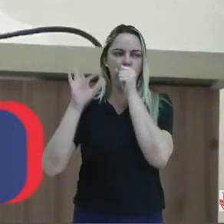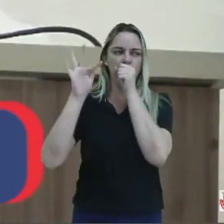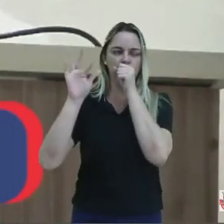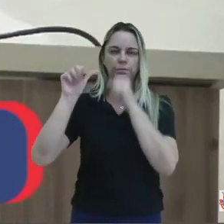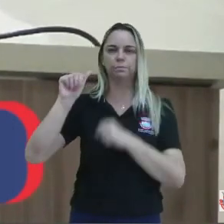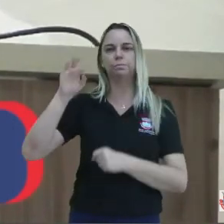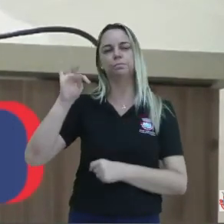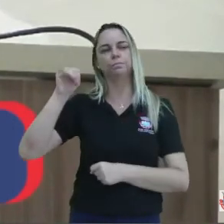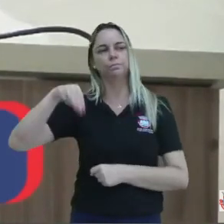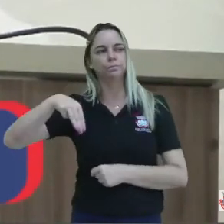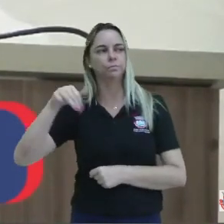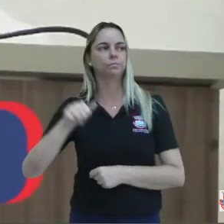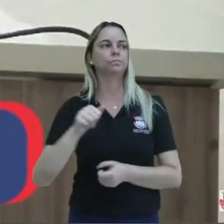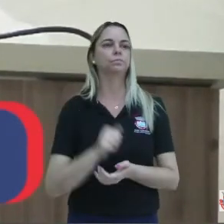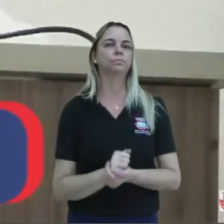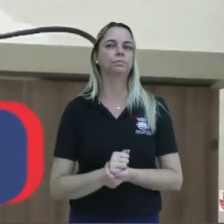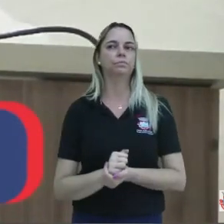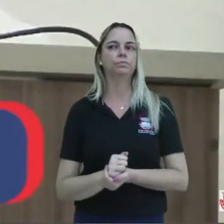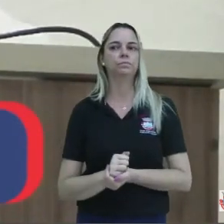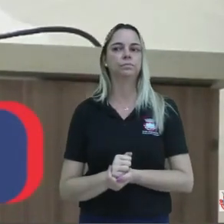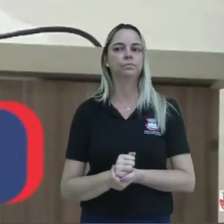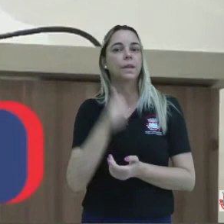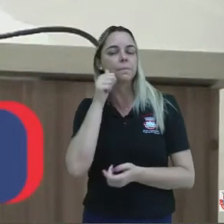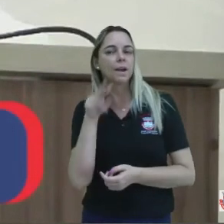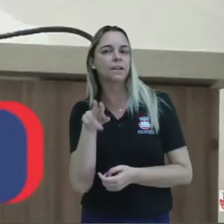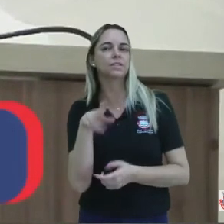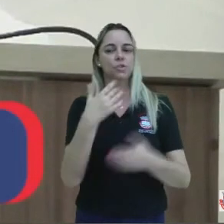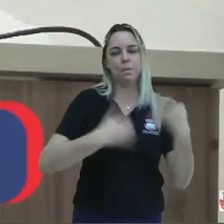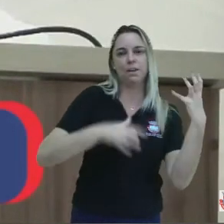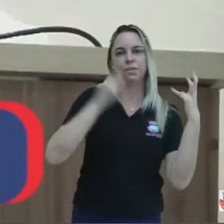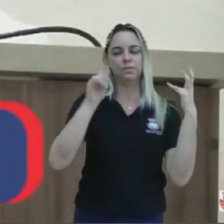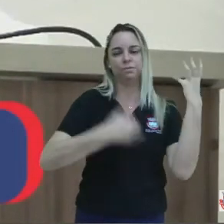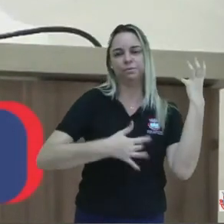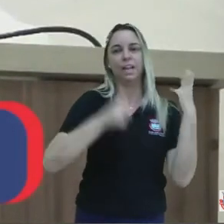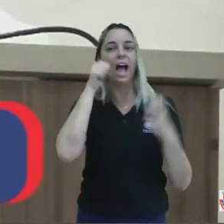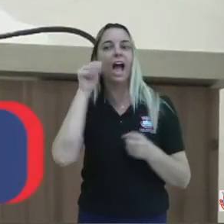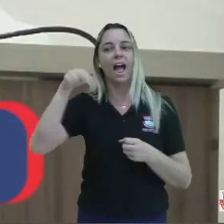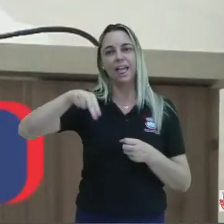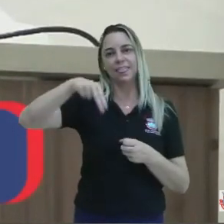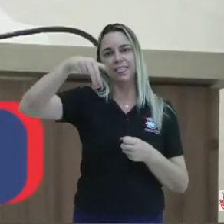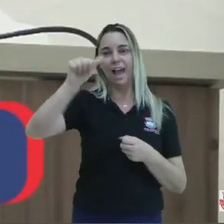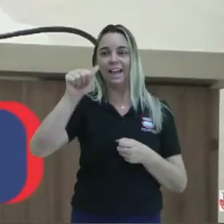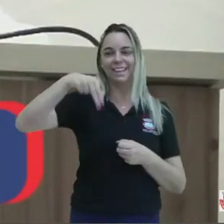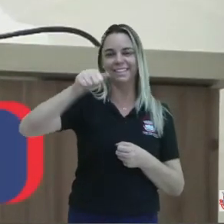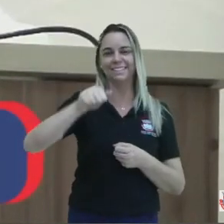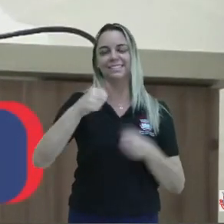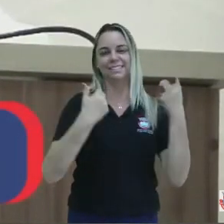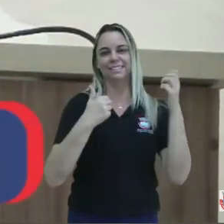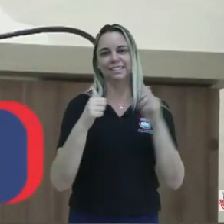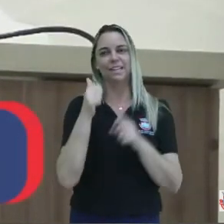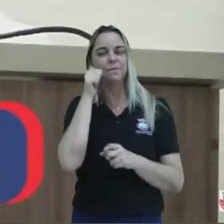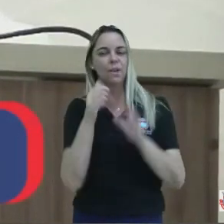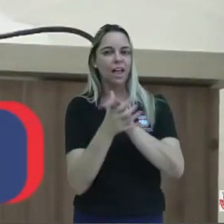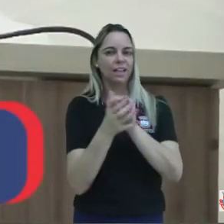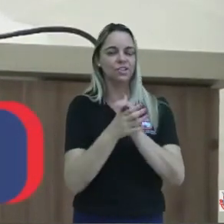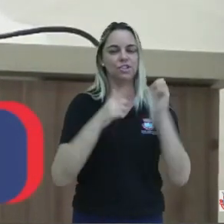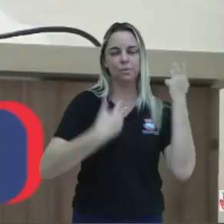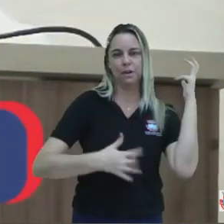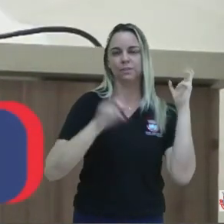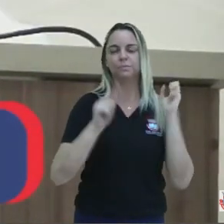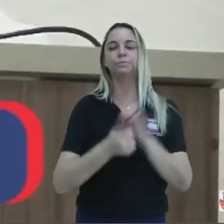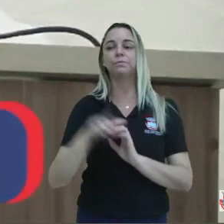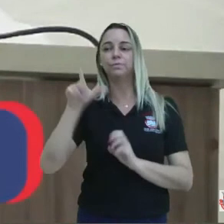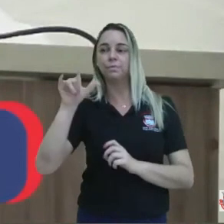técnica de enfermagem que trabalha no hospital, doutora Renata Brito, doutora Ruth, Zacaria, esposo de Quitéria do Sítio